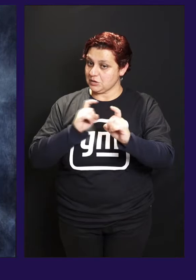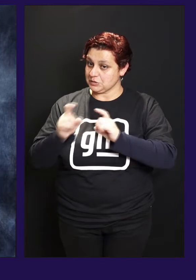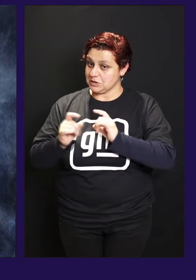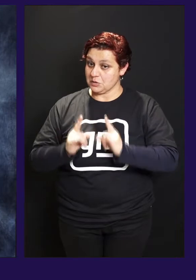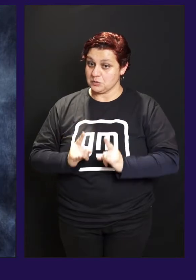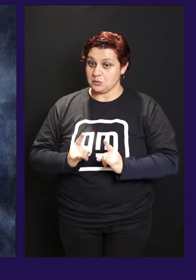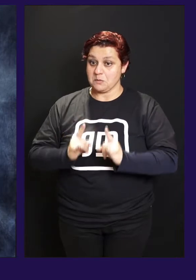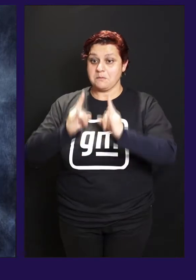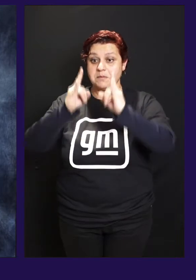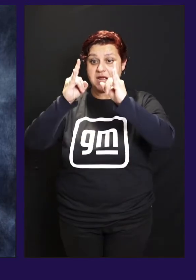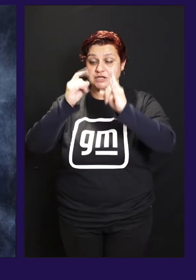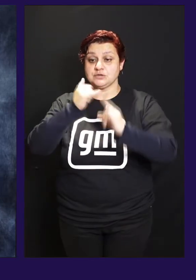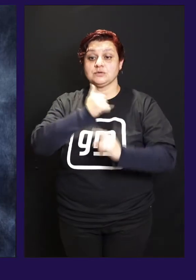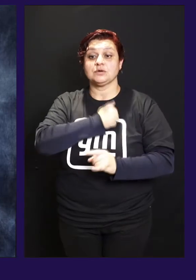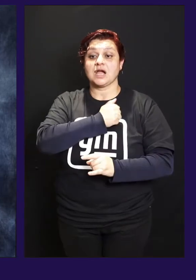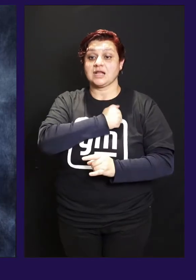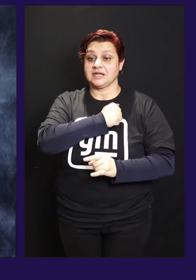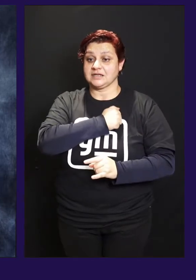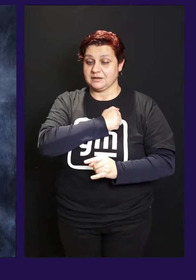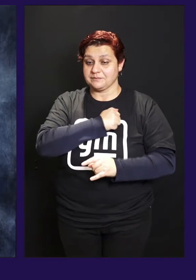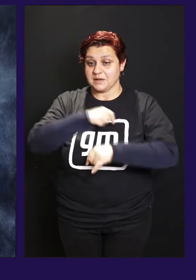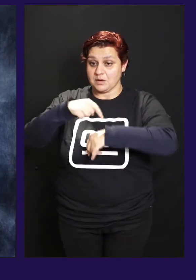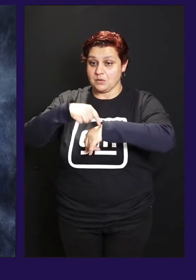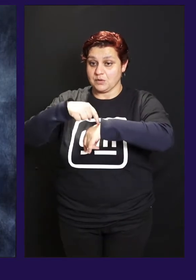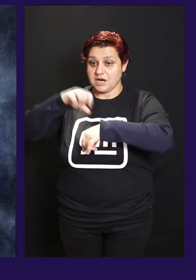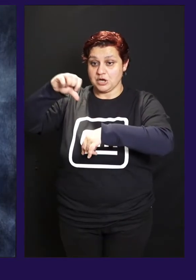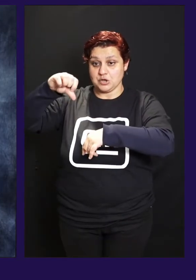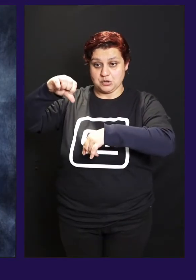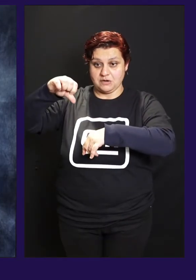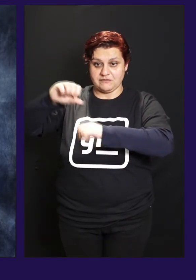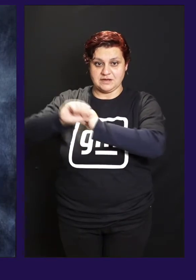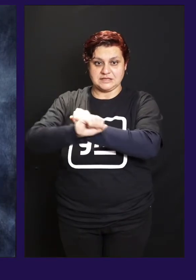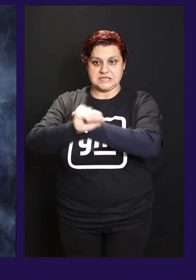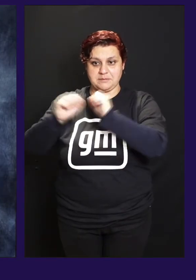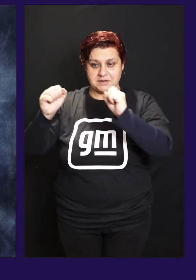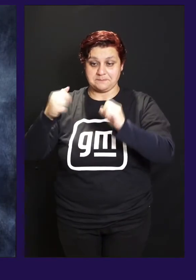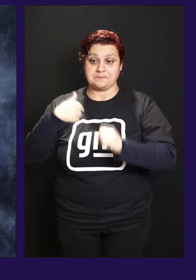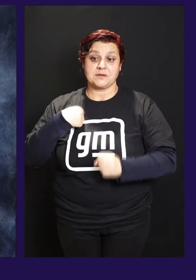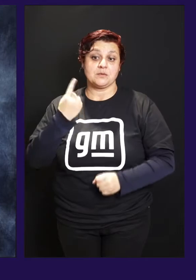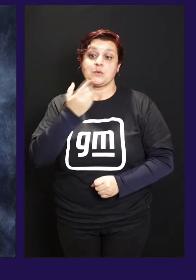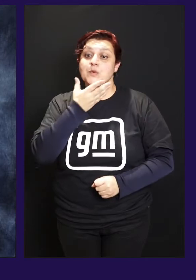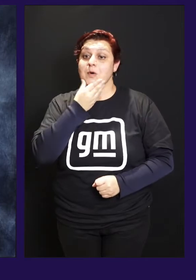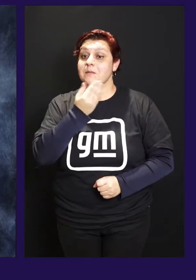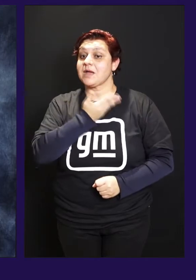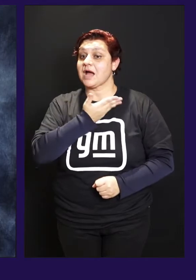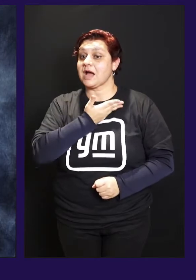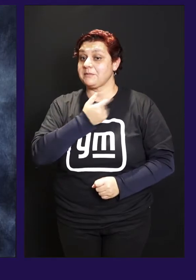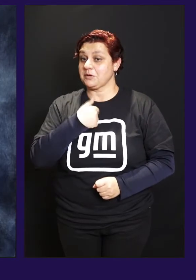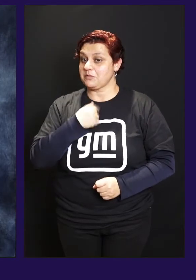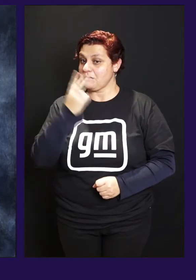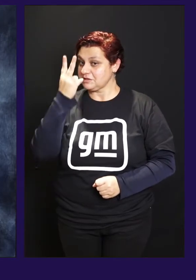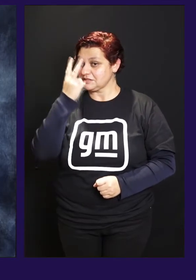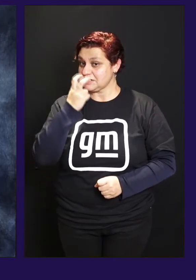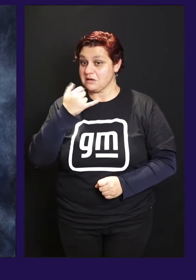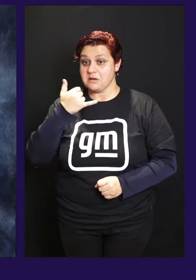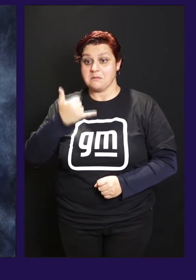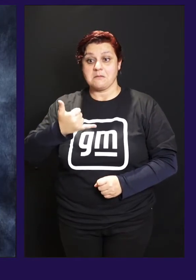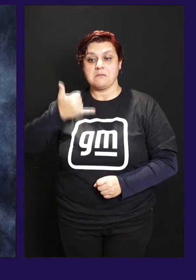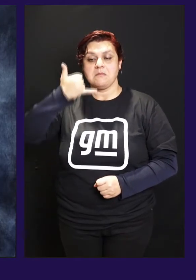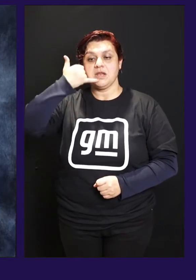são normais ou não são normais? Esse convite que eu faço para pensar nessas duas outras perspectivas